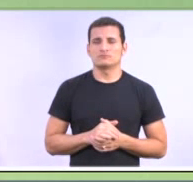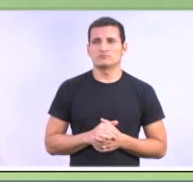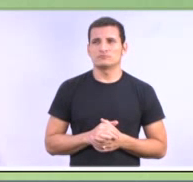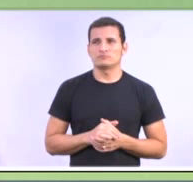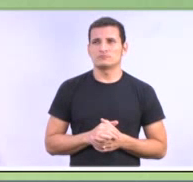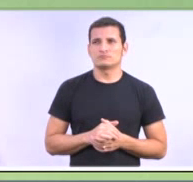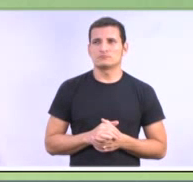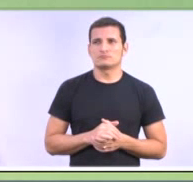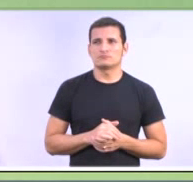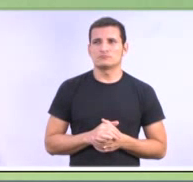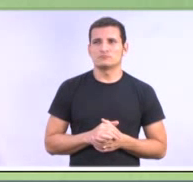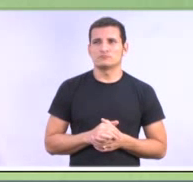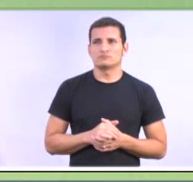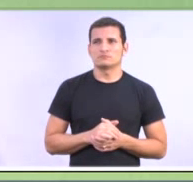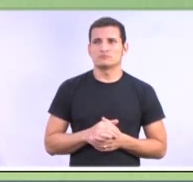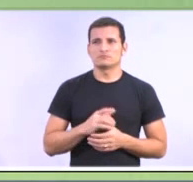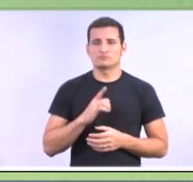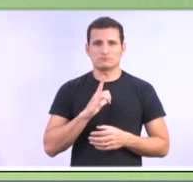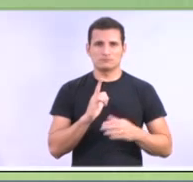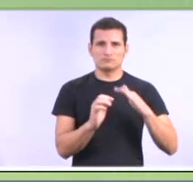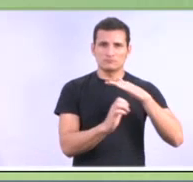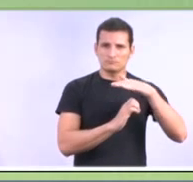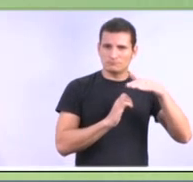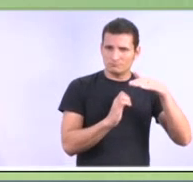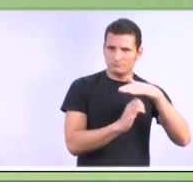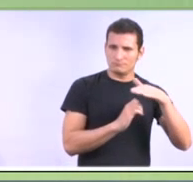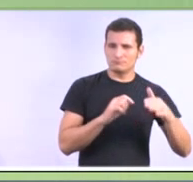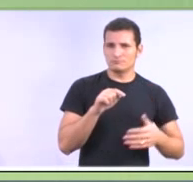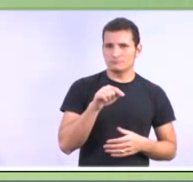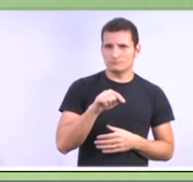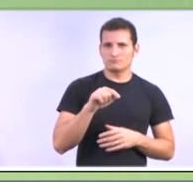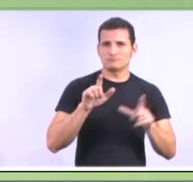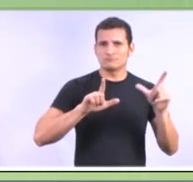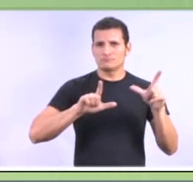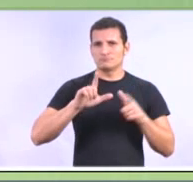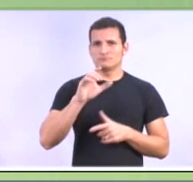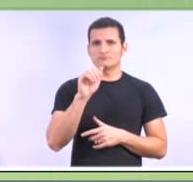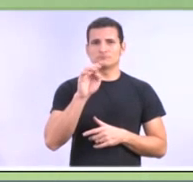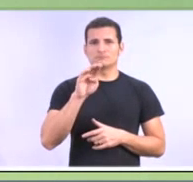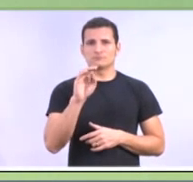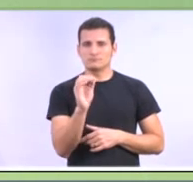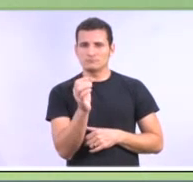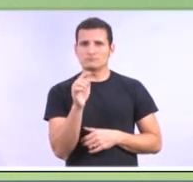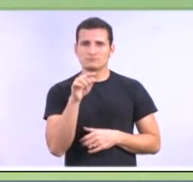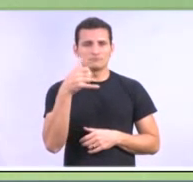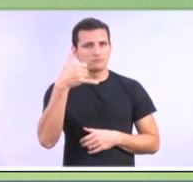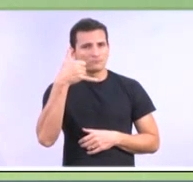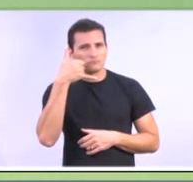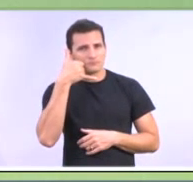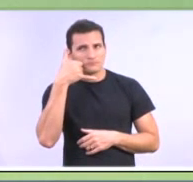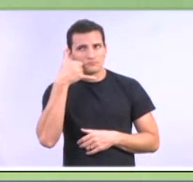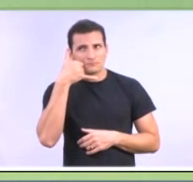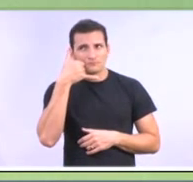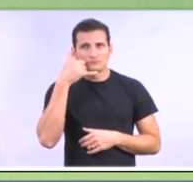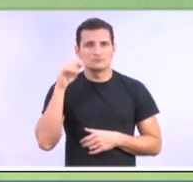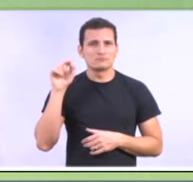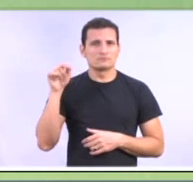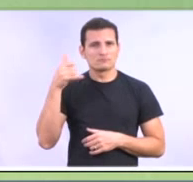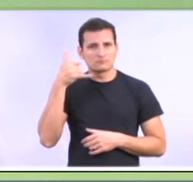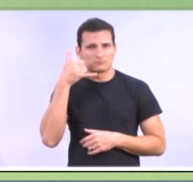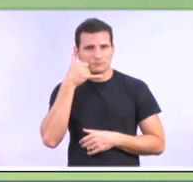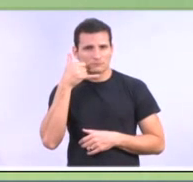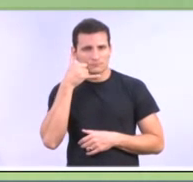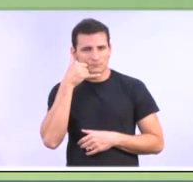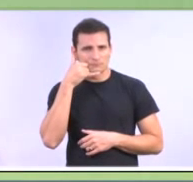todo, nós temos uma empresa de TV a cabo, com uma central telefônica, com uma telefonia pública, uma estação